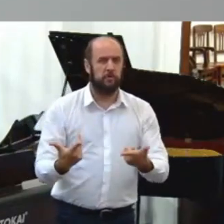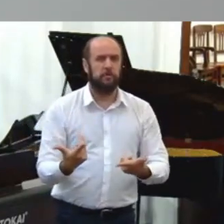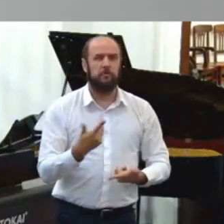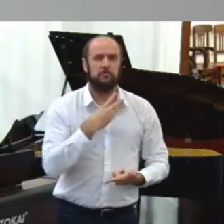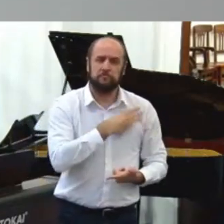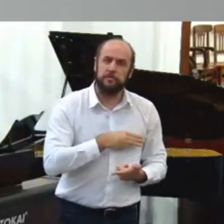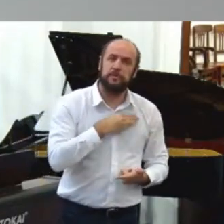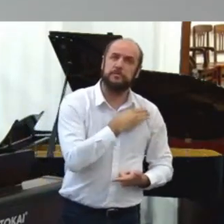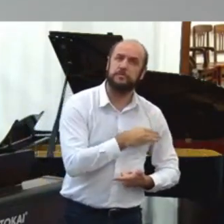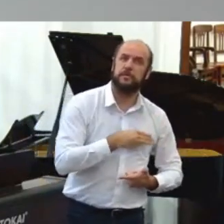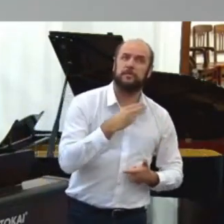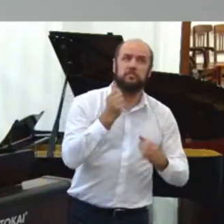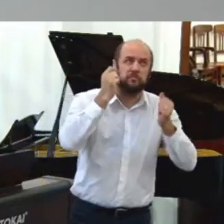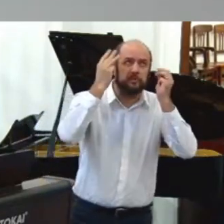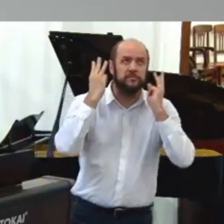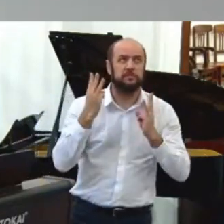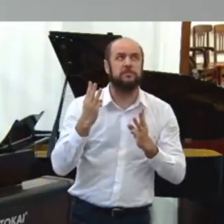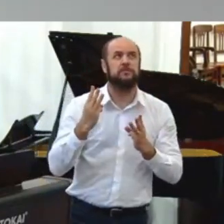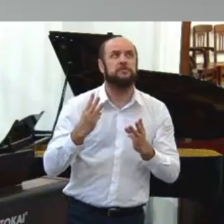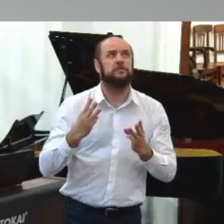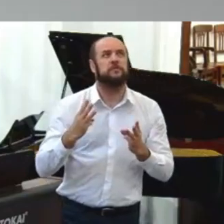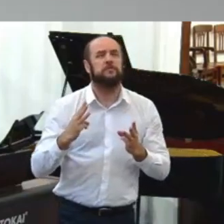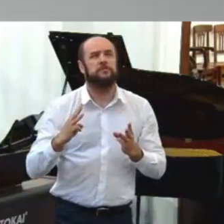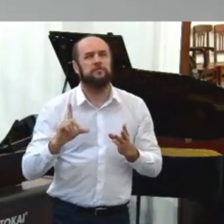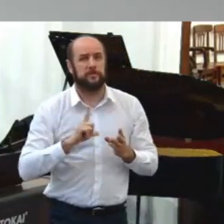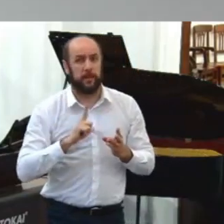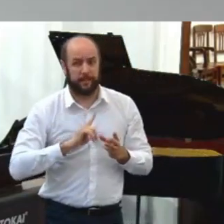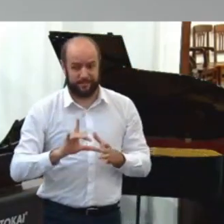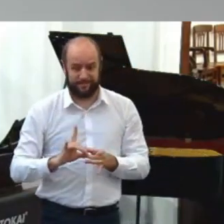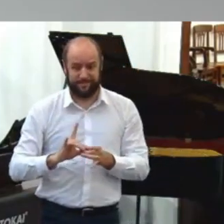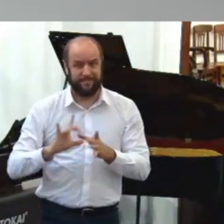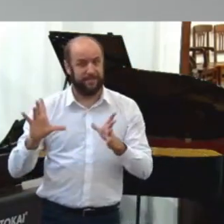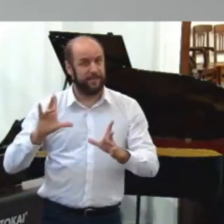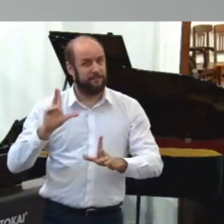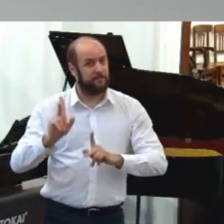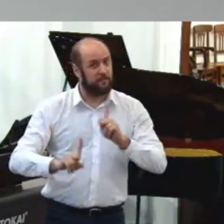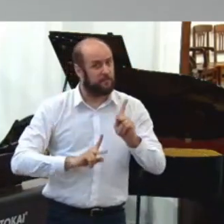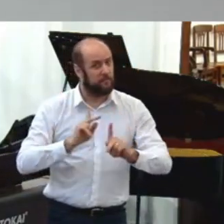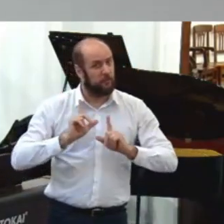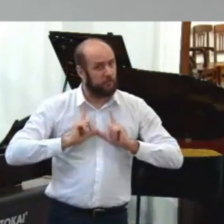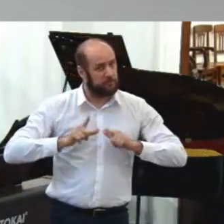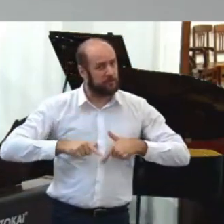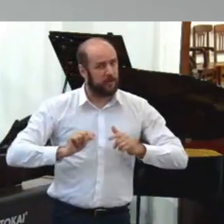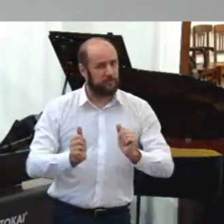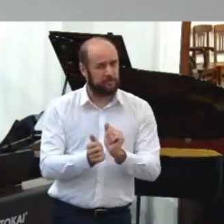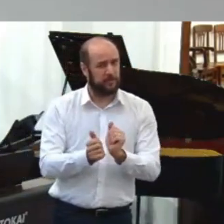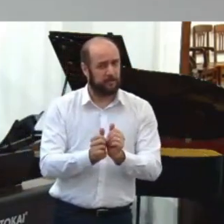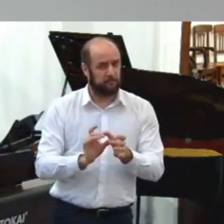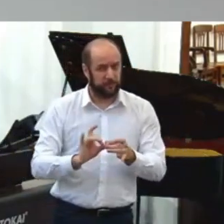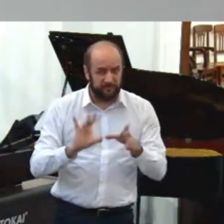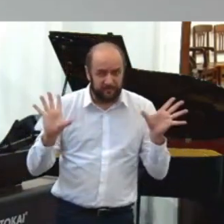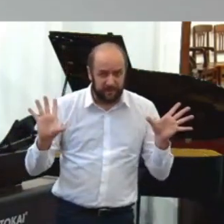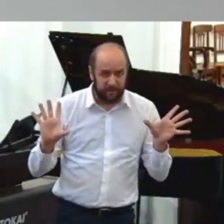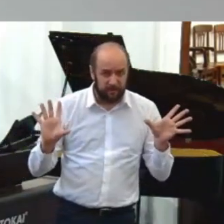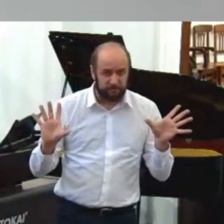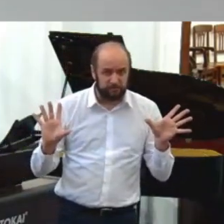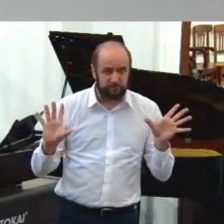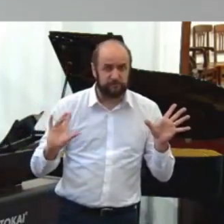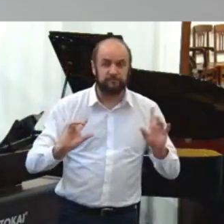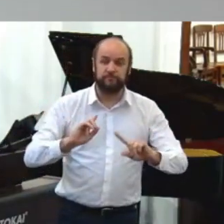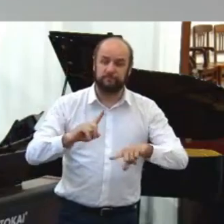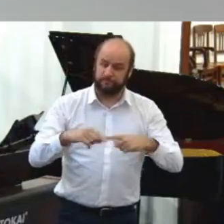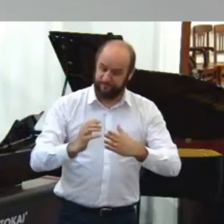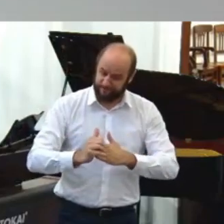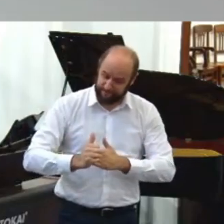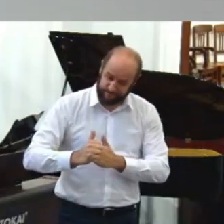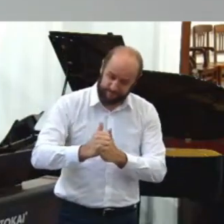O ministério de Moisés passa por libertar Israel da escravidão do Egito,